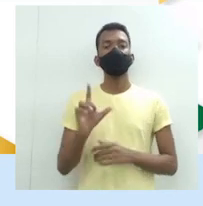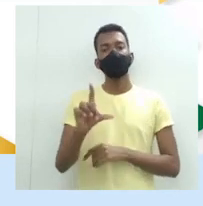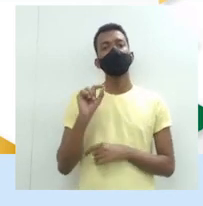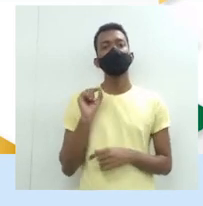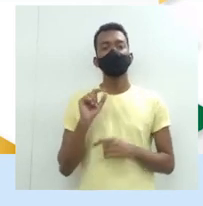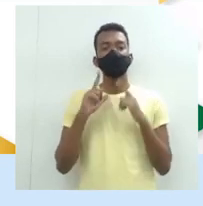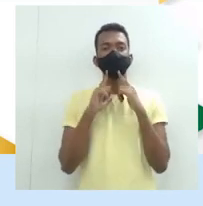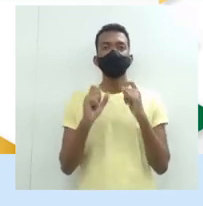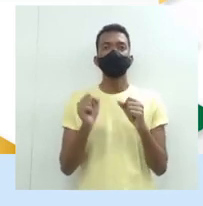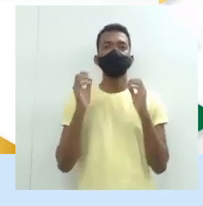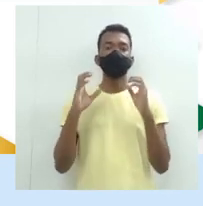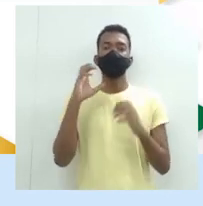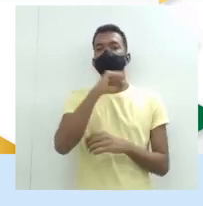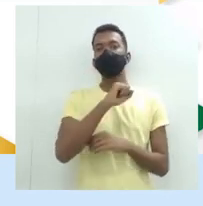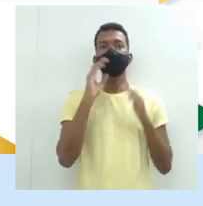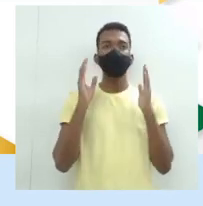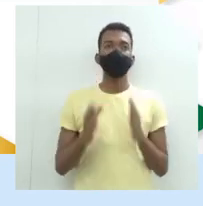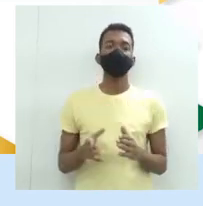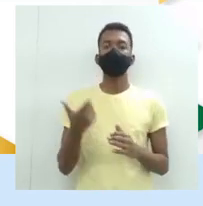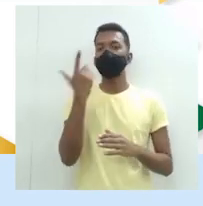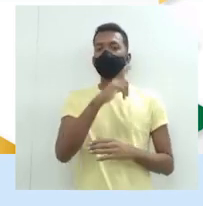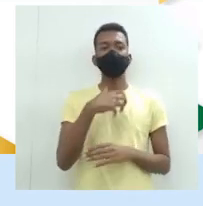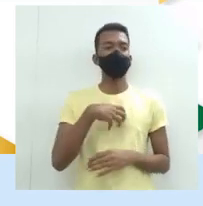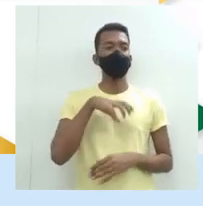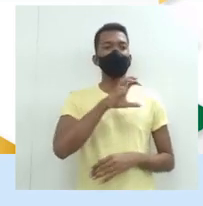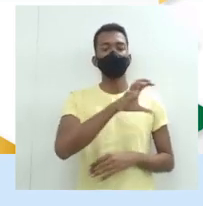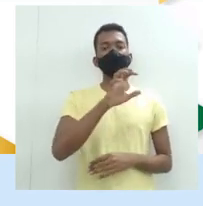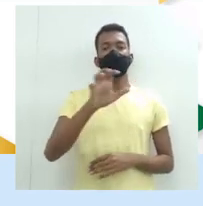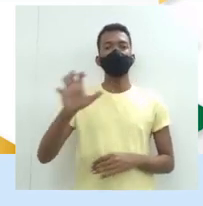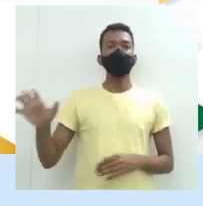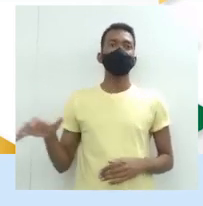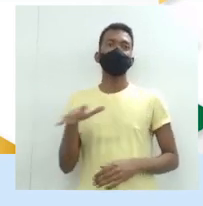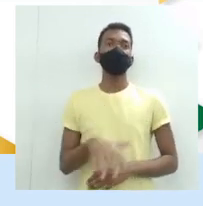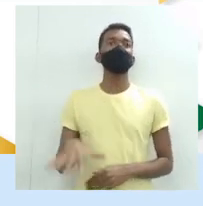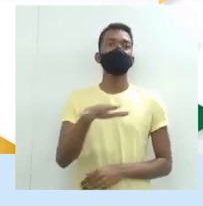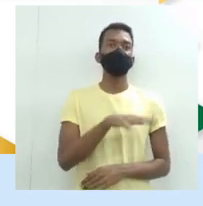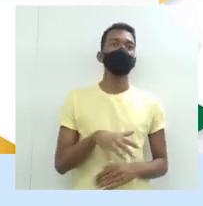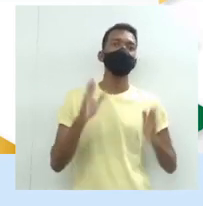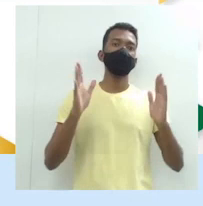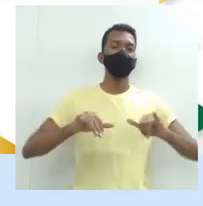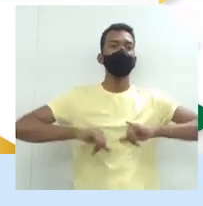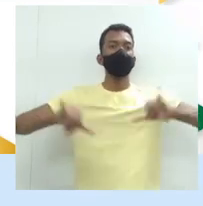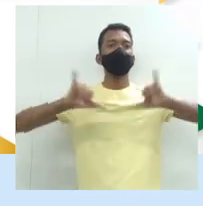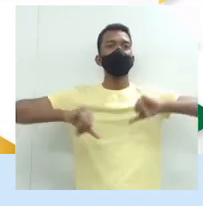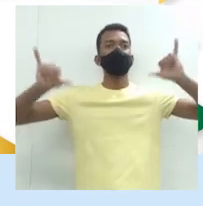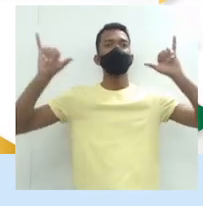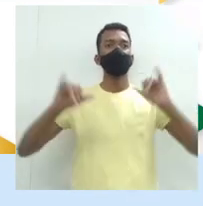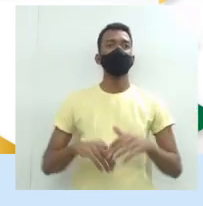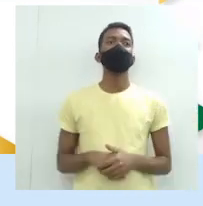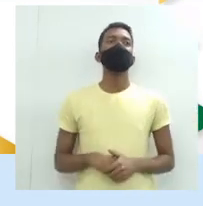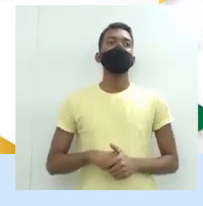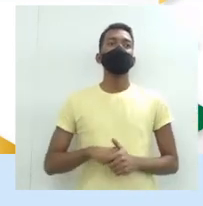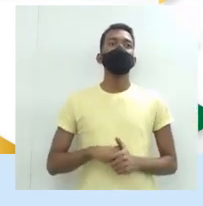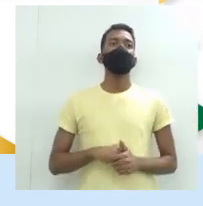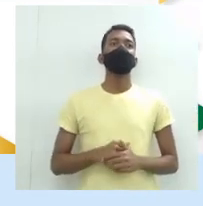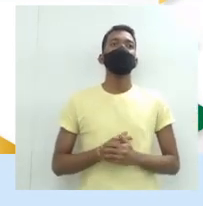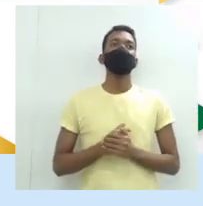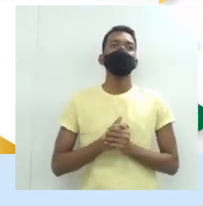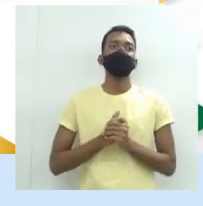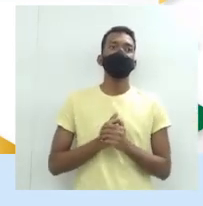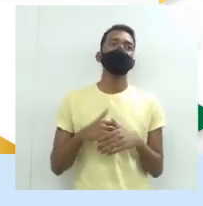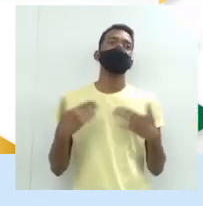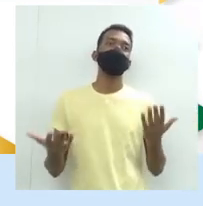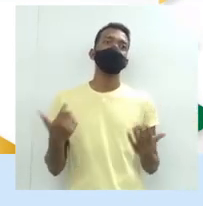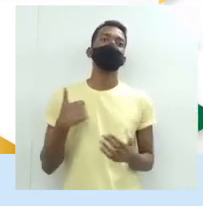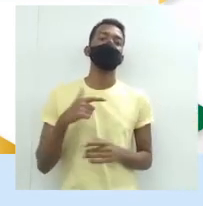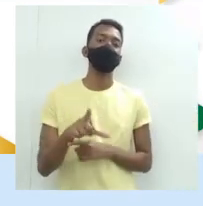linguagem bem rápida para tocar o seu público e é colocado em locais de grande circulação. Então, eu escolhi